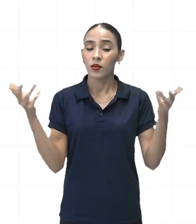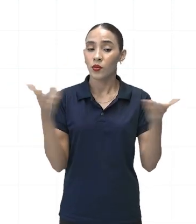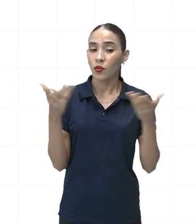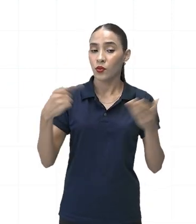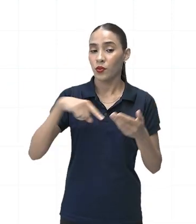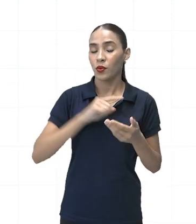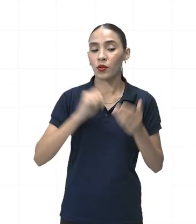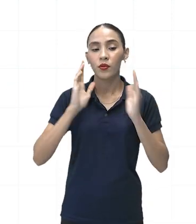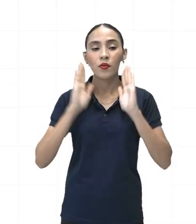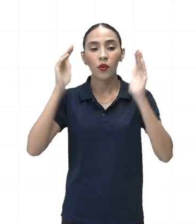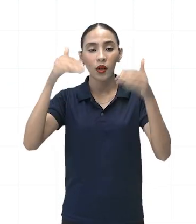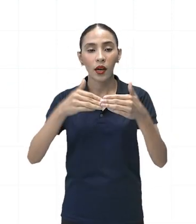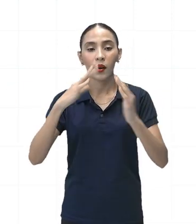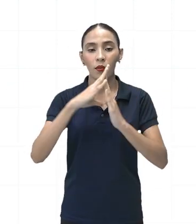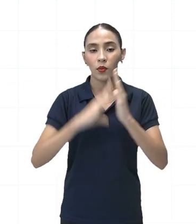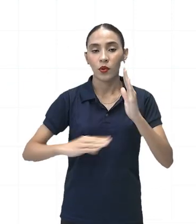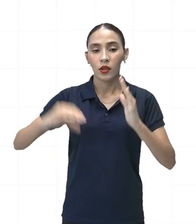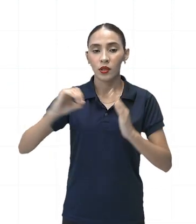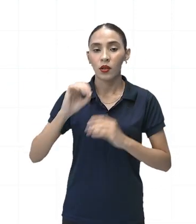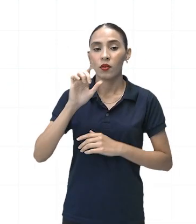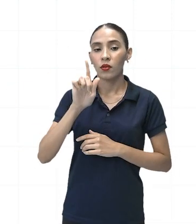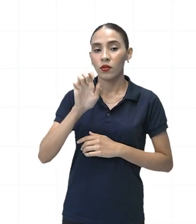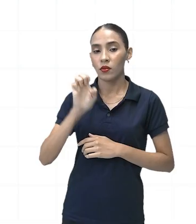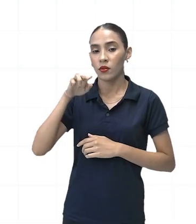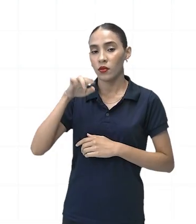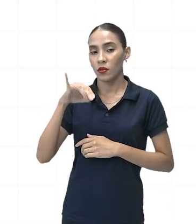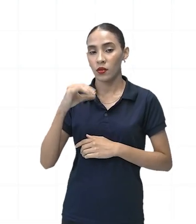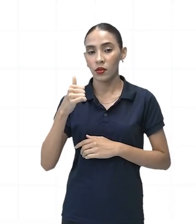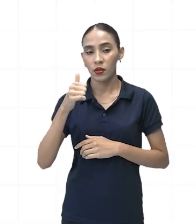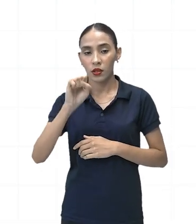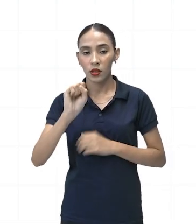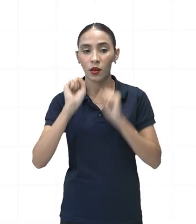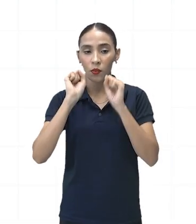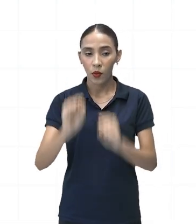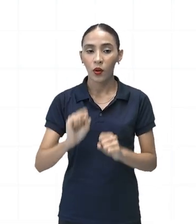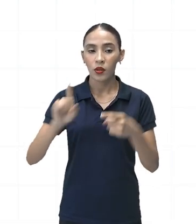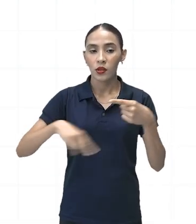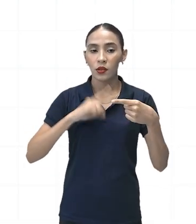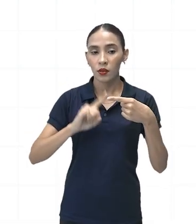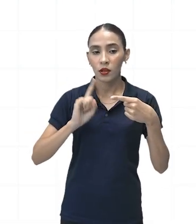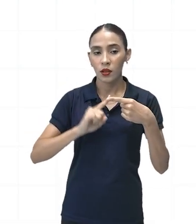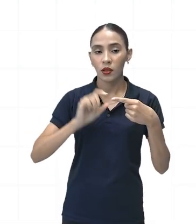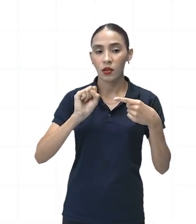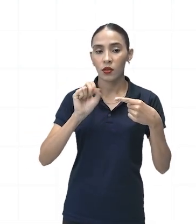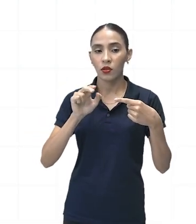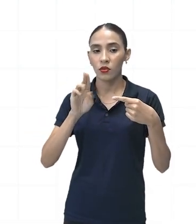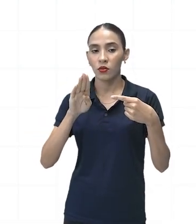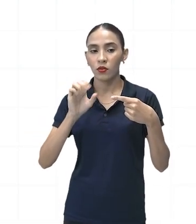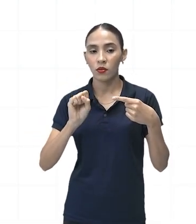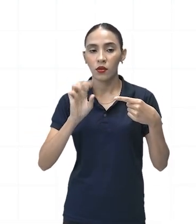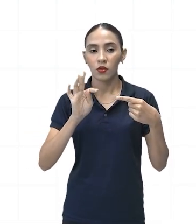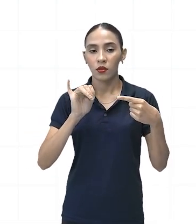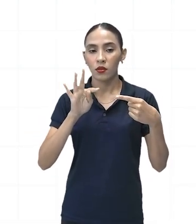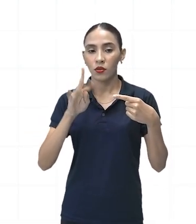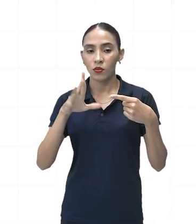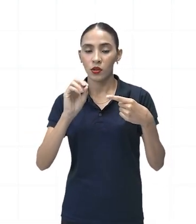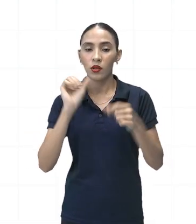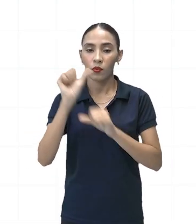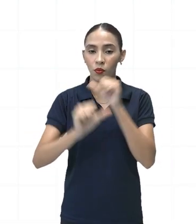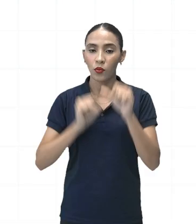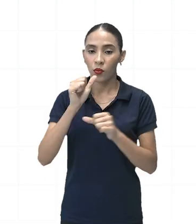hoje, nós vamos focar nas mutações gênicas, que podem ser do tipo substituição, que significa a troca de uma